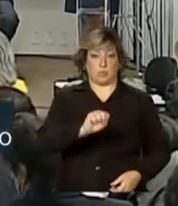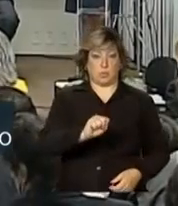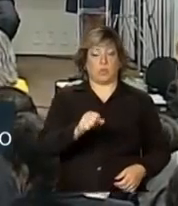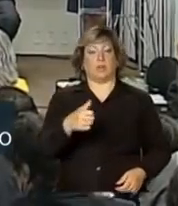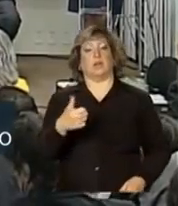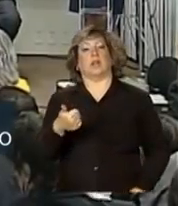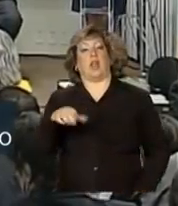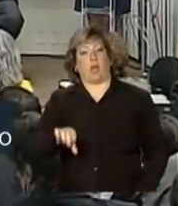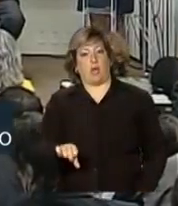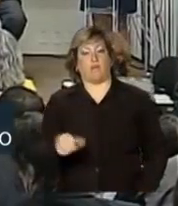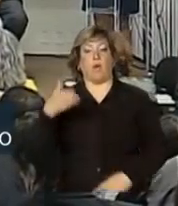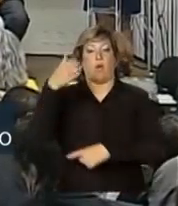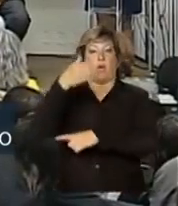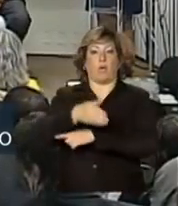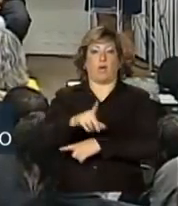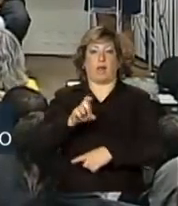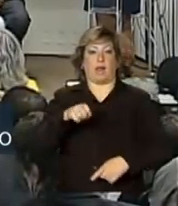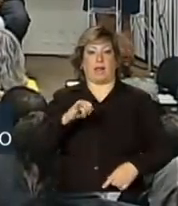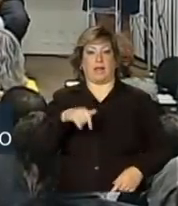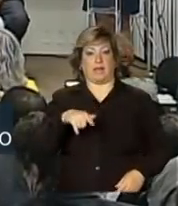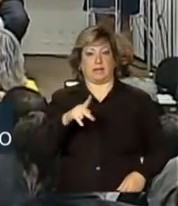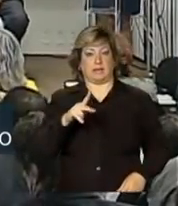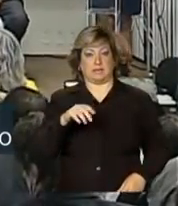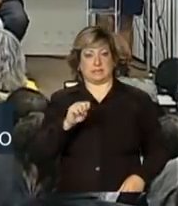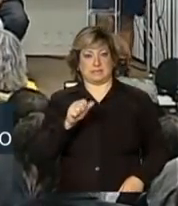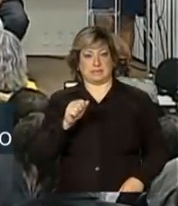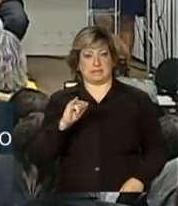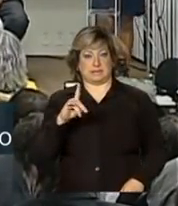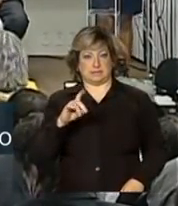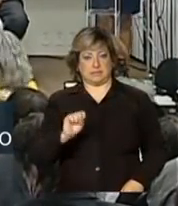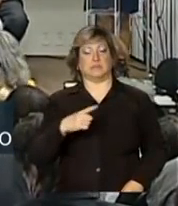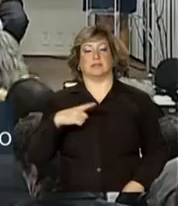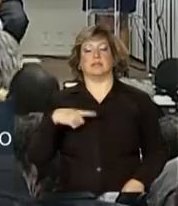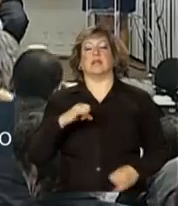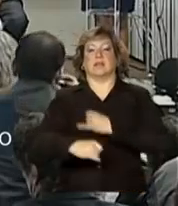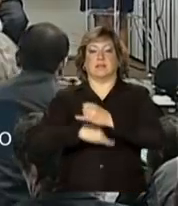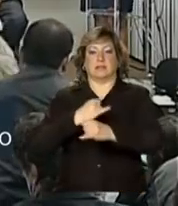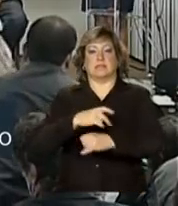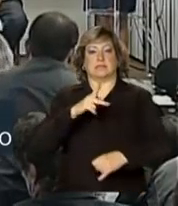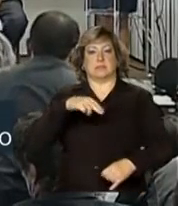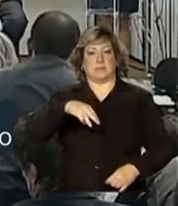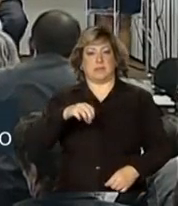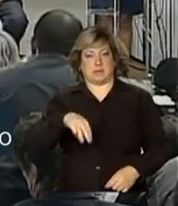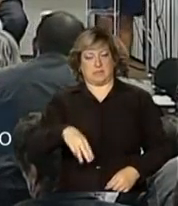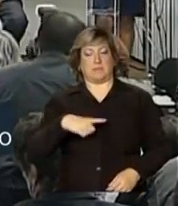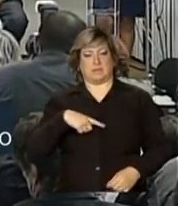19 no Hotel Lakeside. Maiores informações no site da SPM.